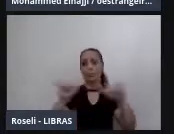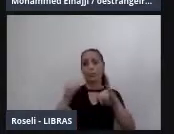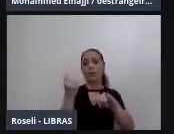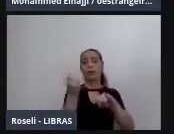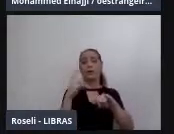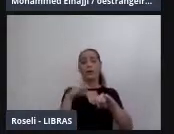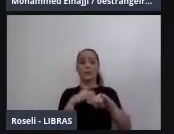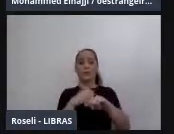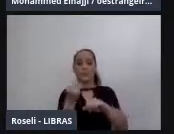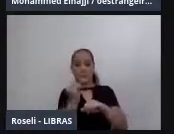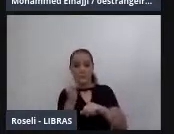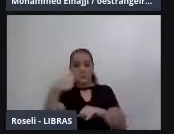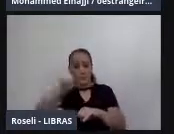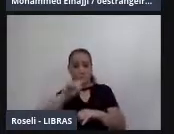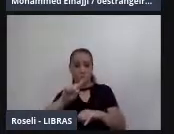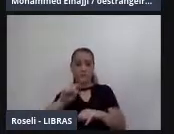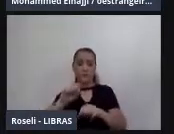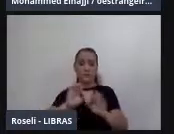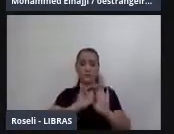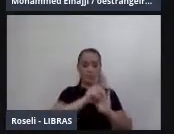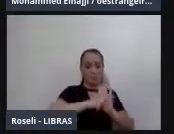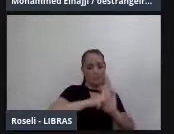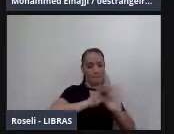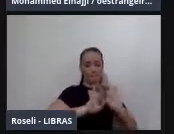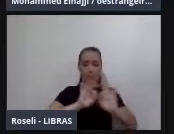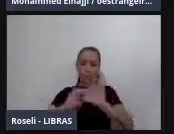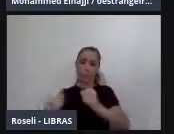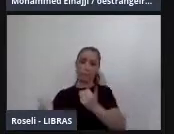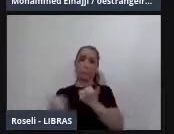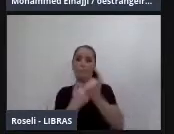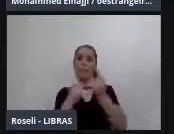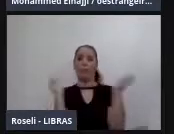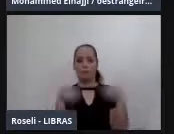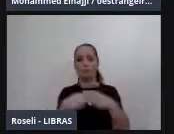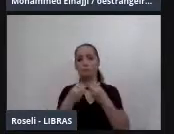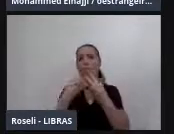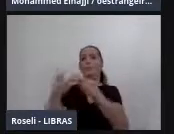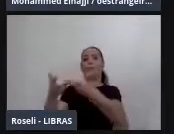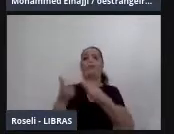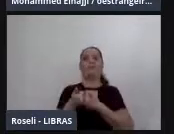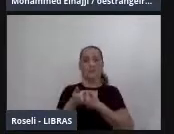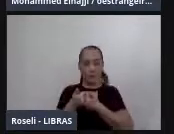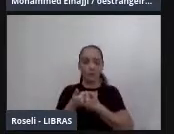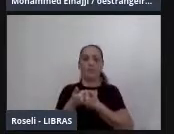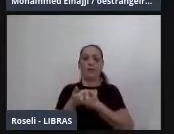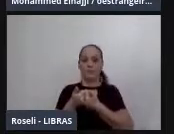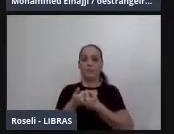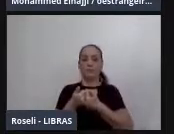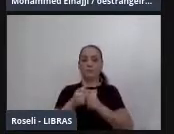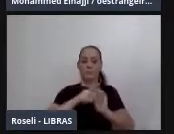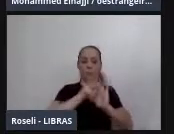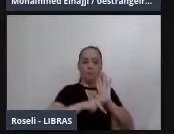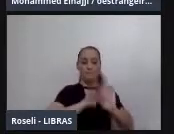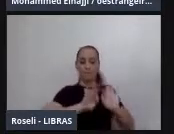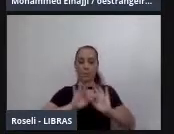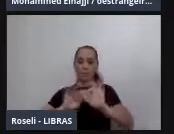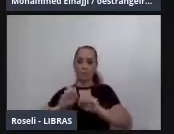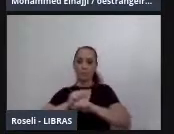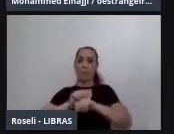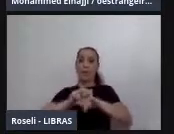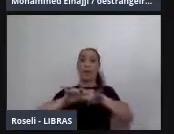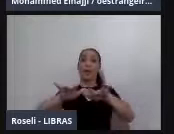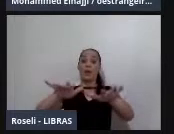projeto, seria muito bem-vindo, né, que a gente possa fazer esse projeto ampliar, e que é conferir